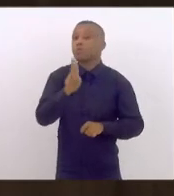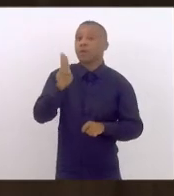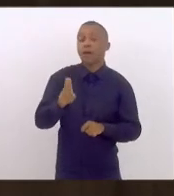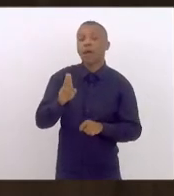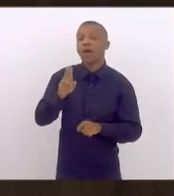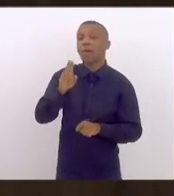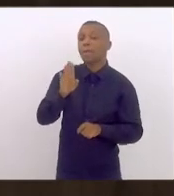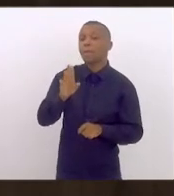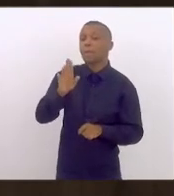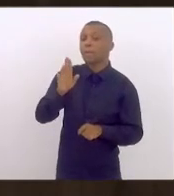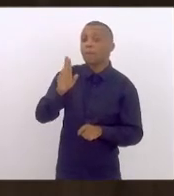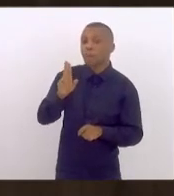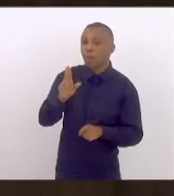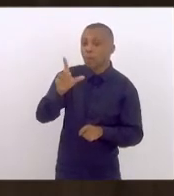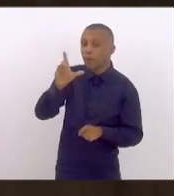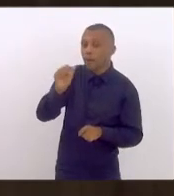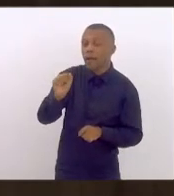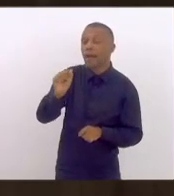eletrônico